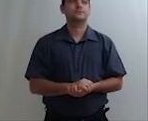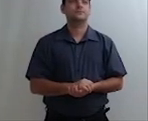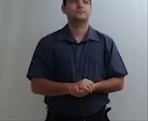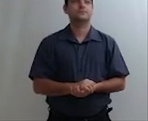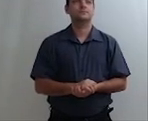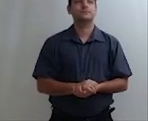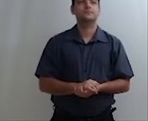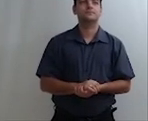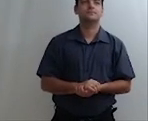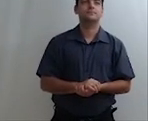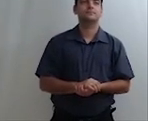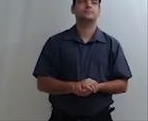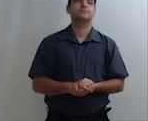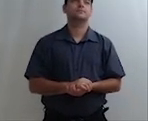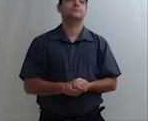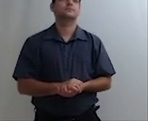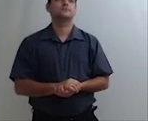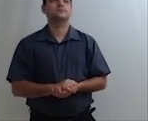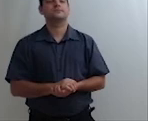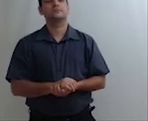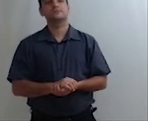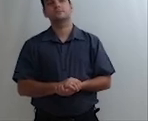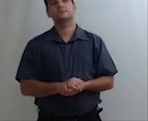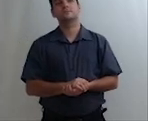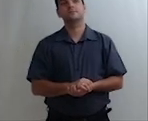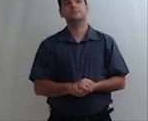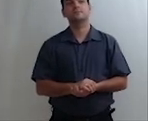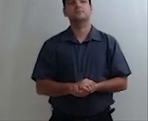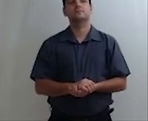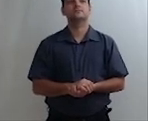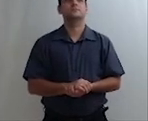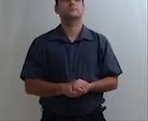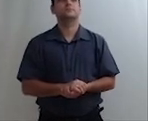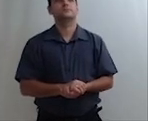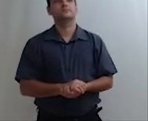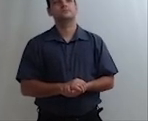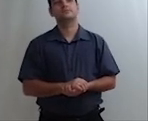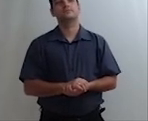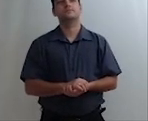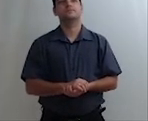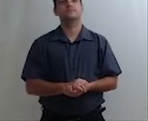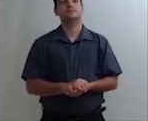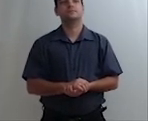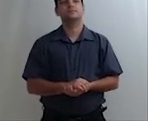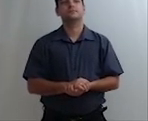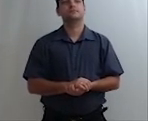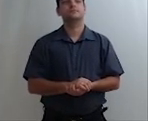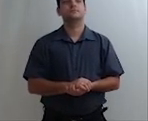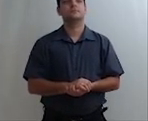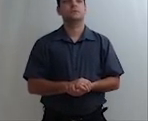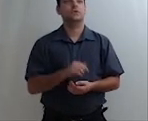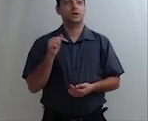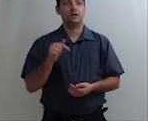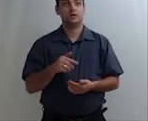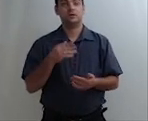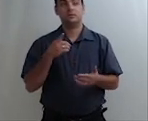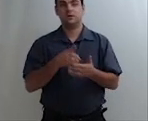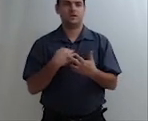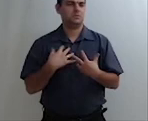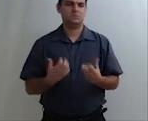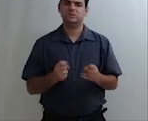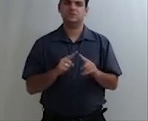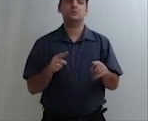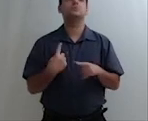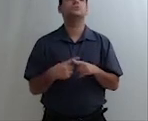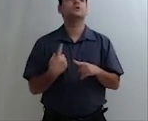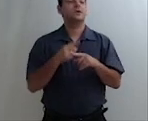senhor presidente abrir aqui pera aí os embargos são manifestamente improcedentes pois a defesa